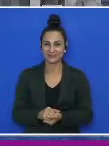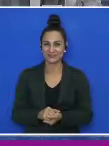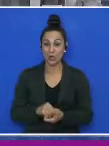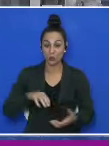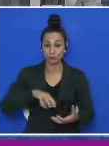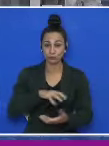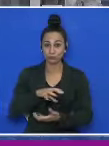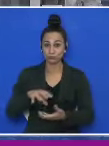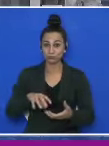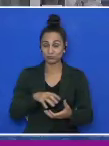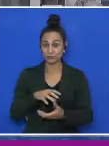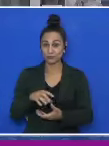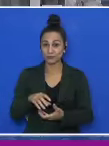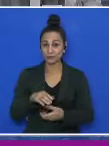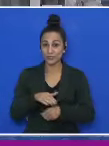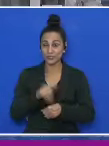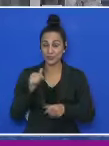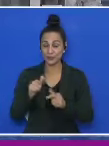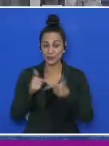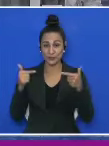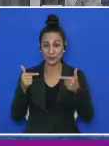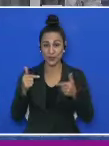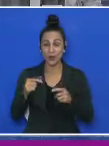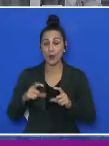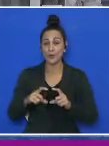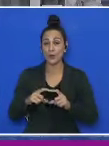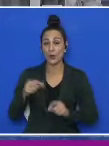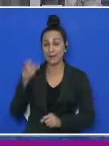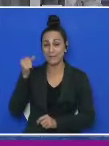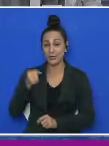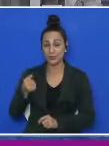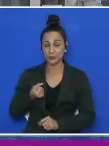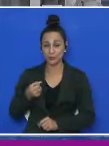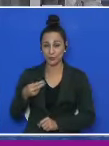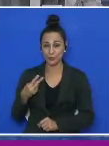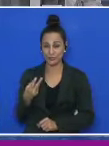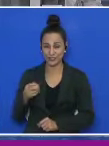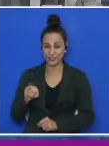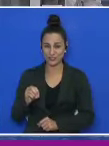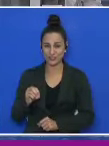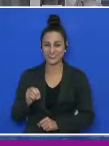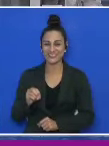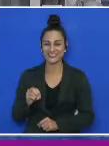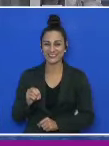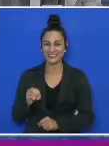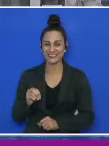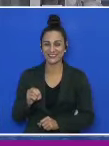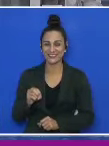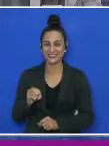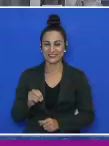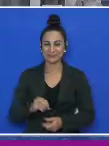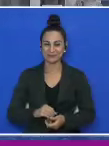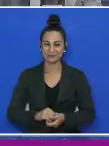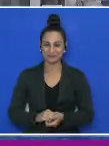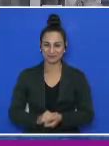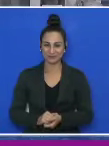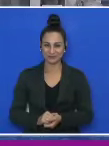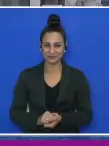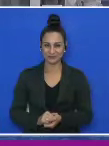O globo girando. Você chamando a sorte, chegando bola branca, número 20. Branca,